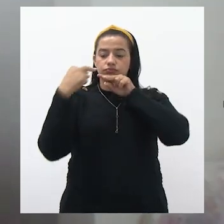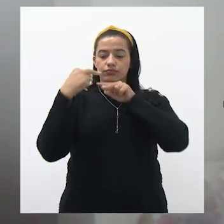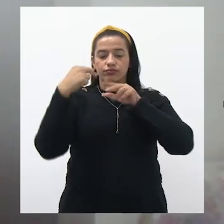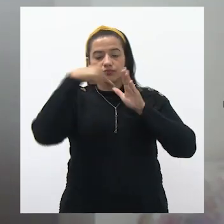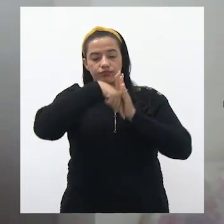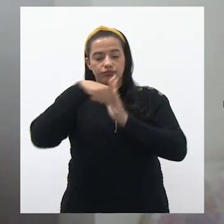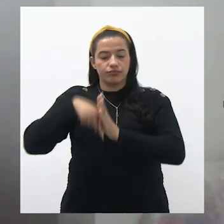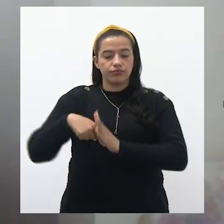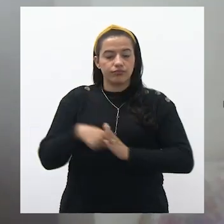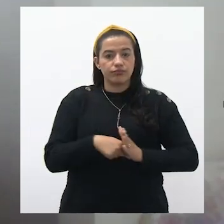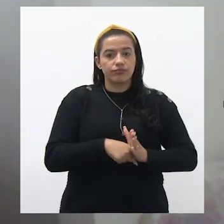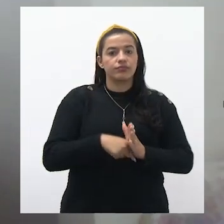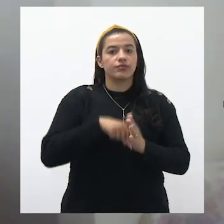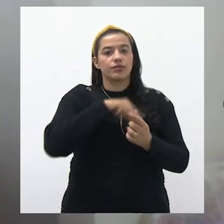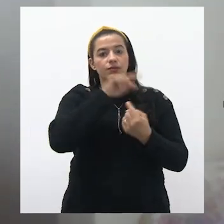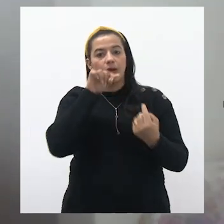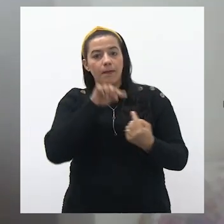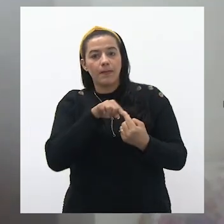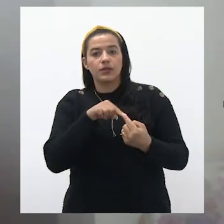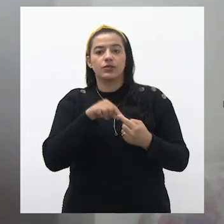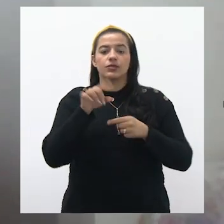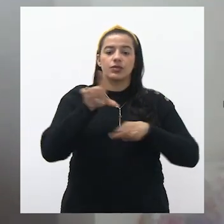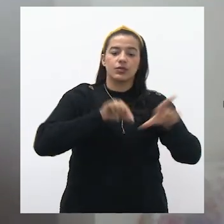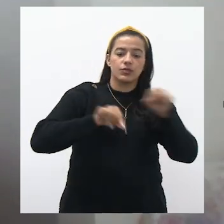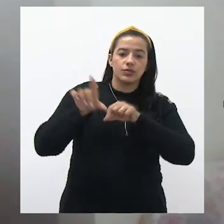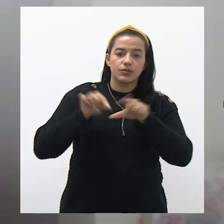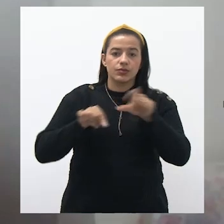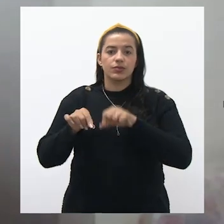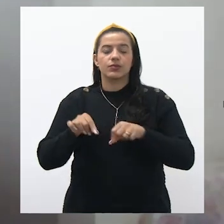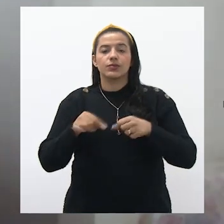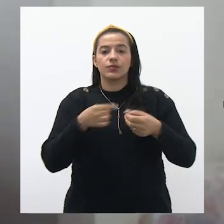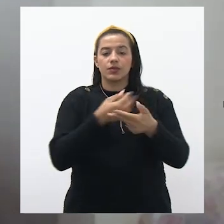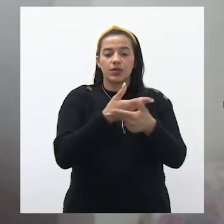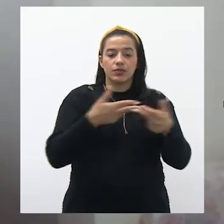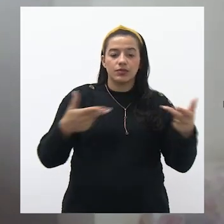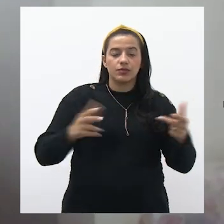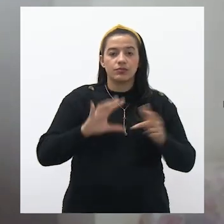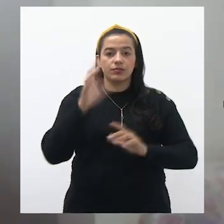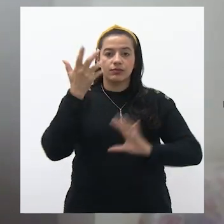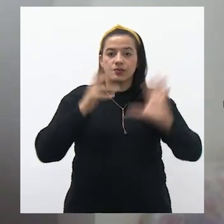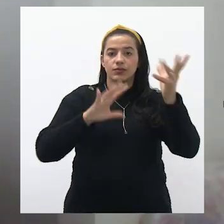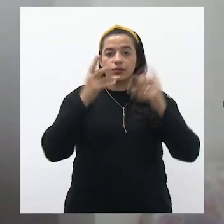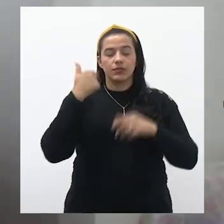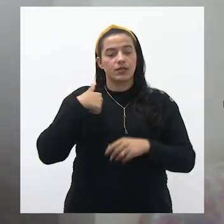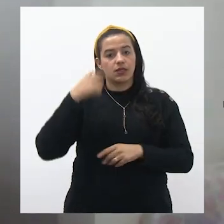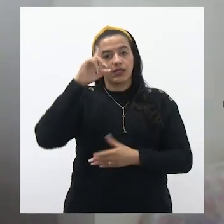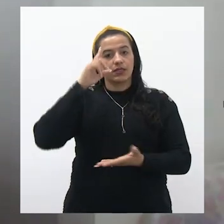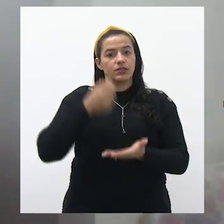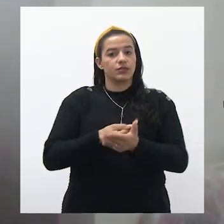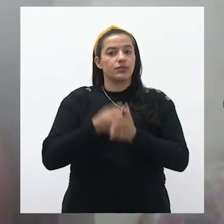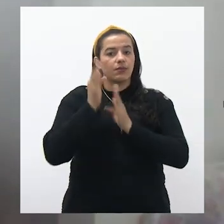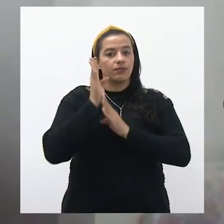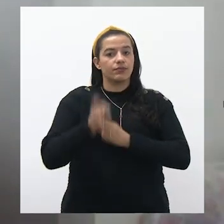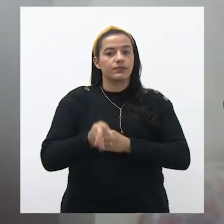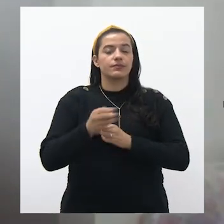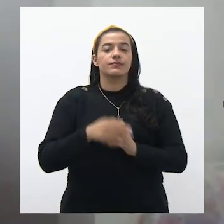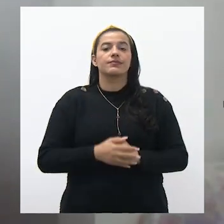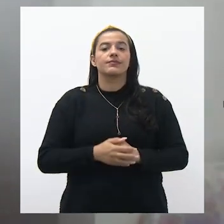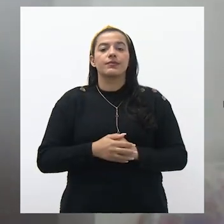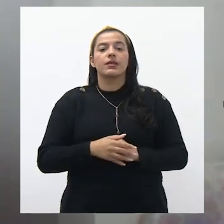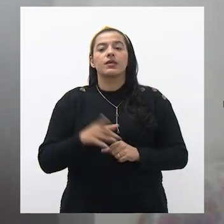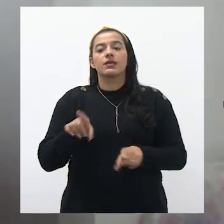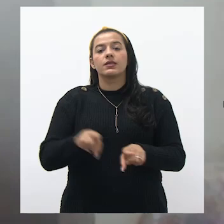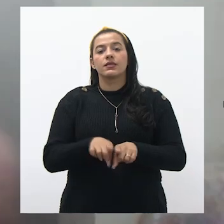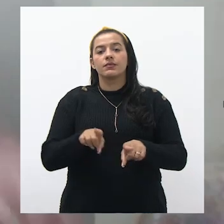partir dos objetivos, das escolhas, das questões que ele traçou para ele, né? Com a mediação e